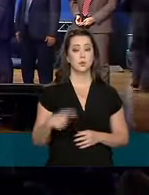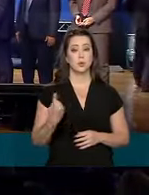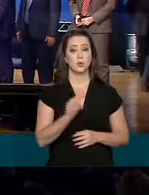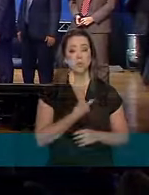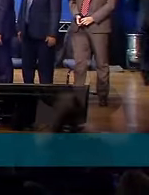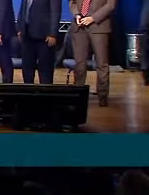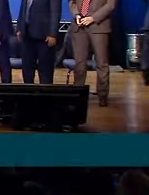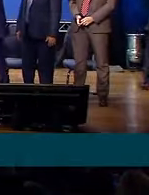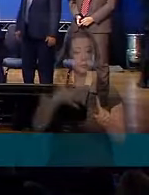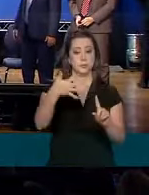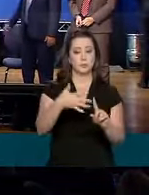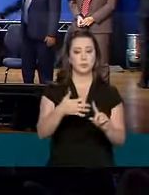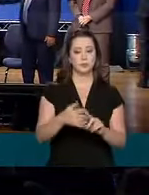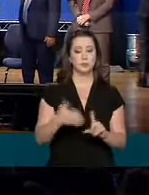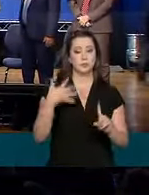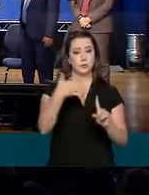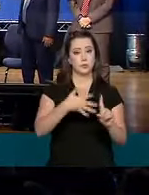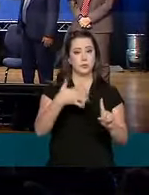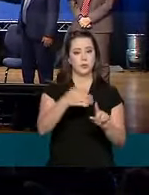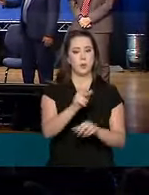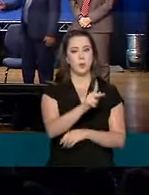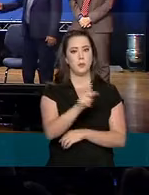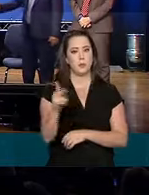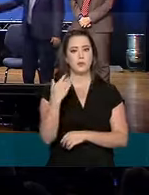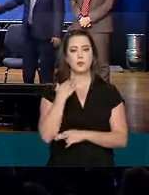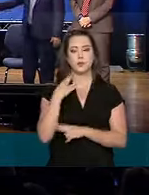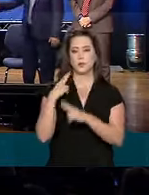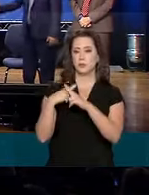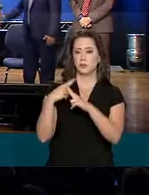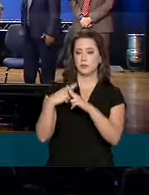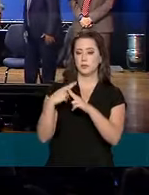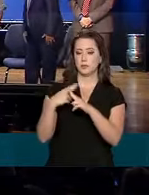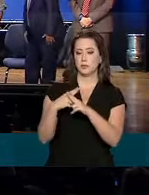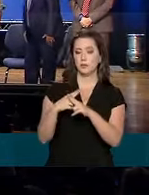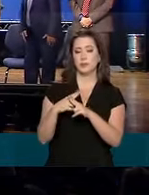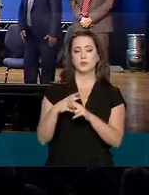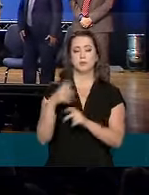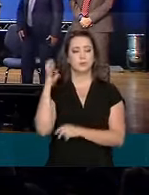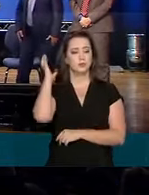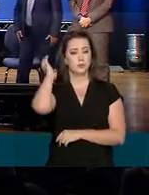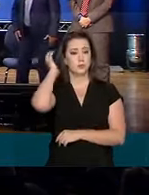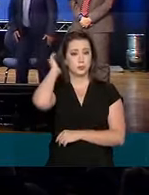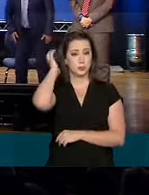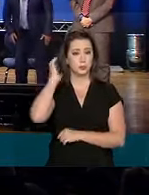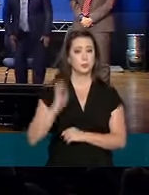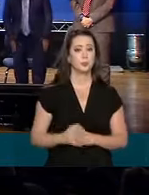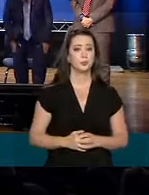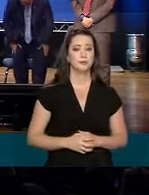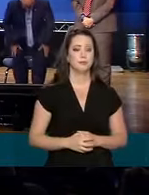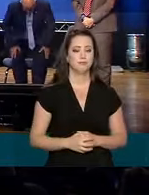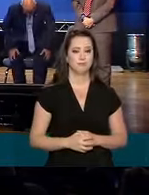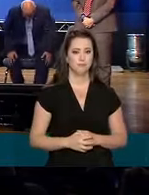Ouviremos agora o presidente da Caixa, Pedro Guimarães.